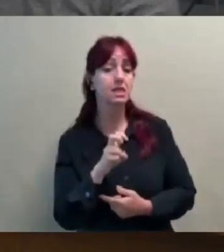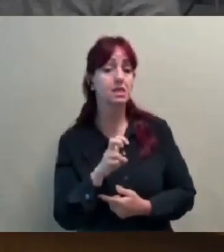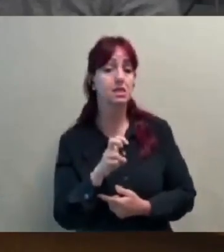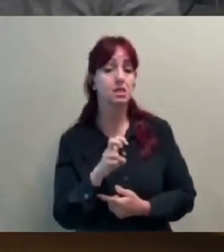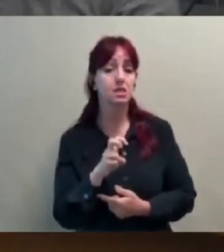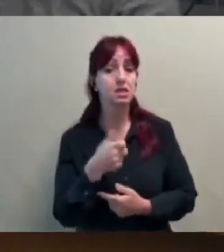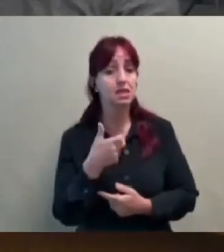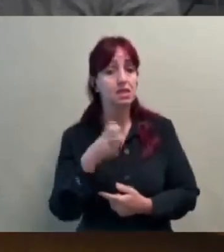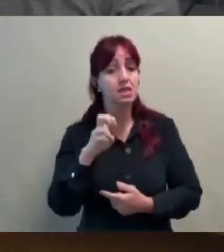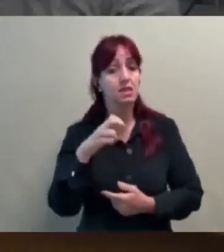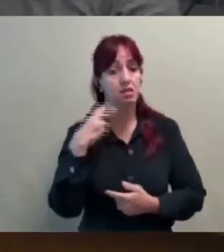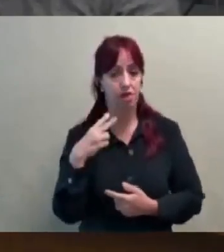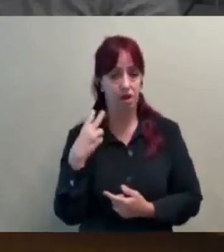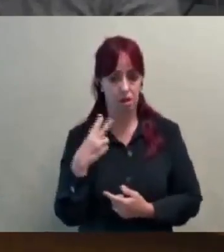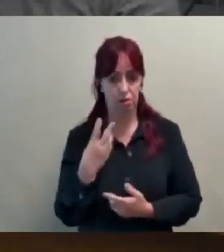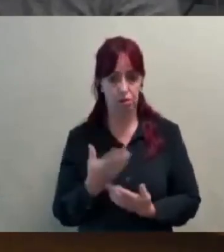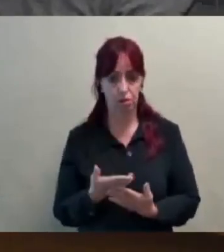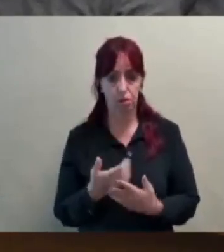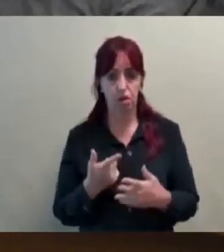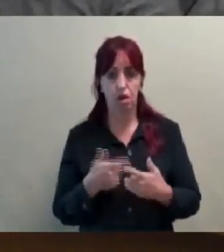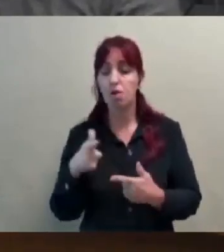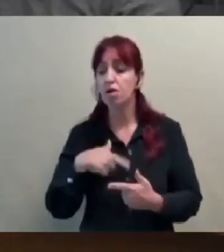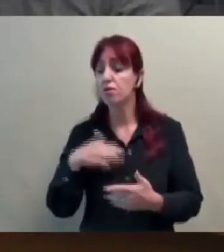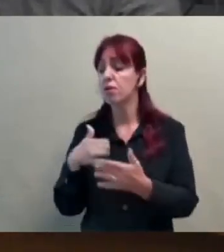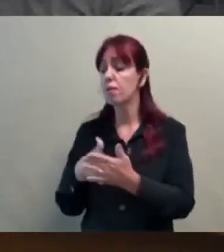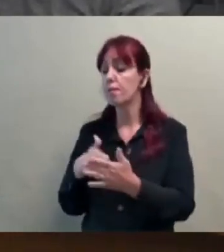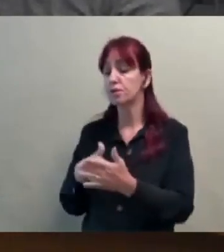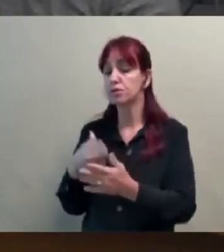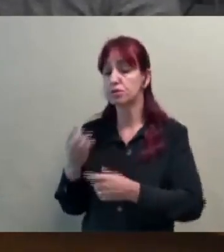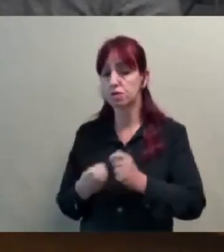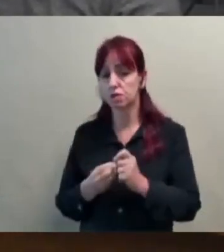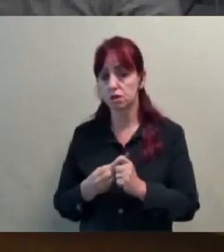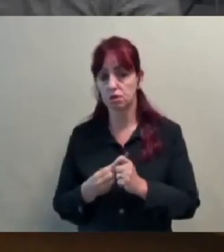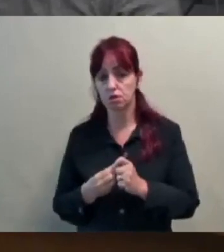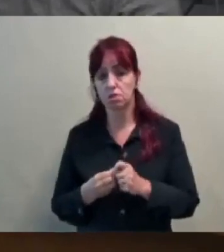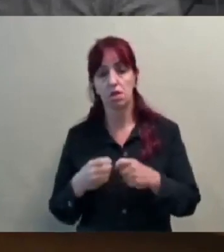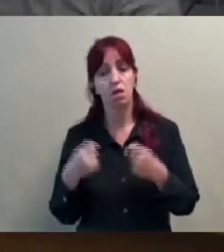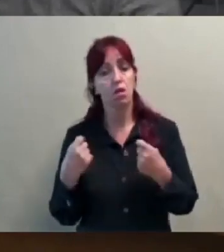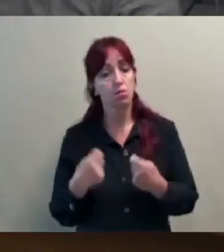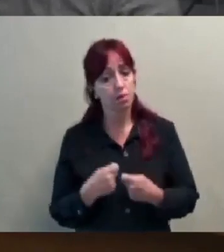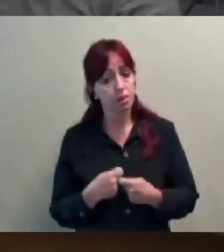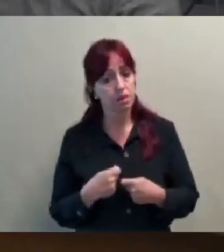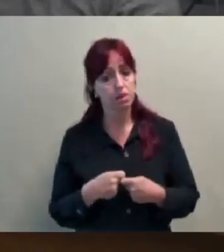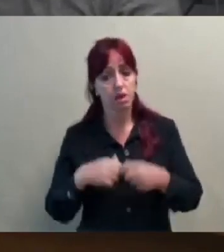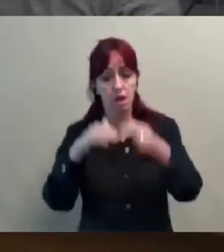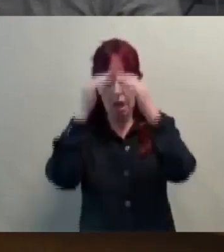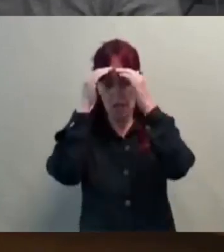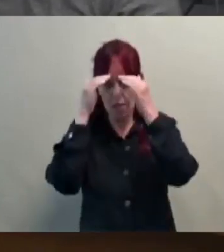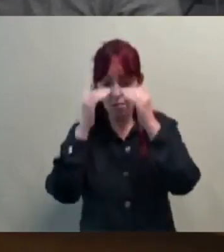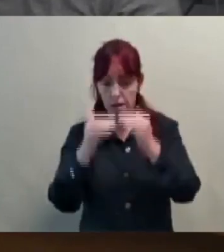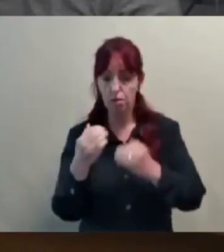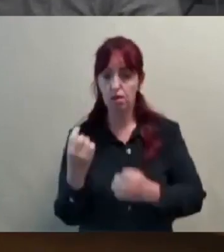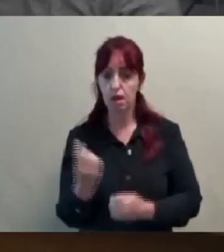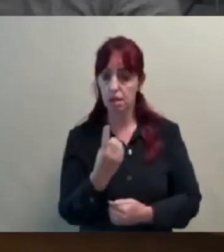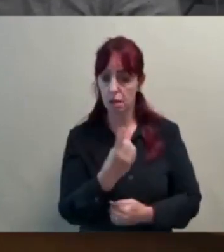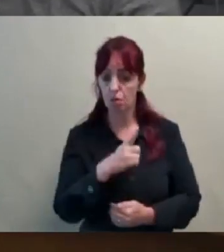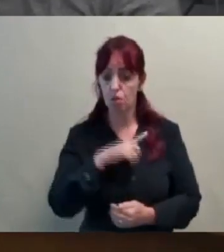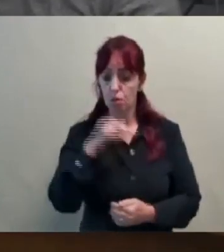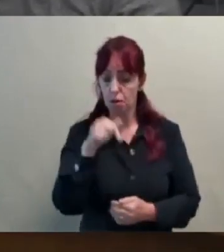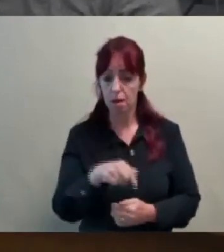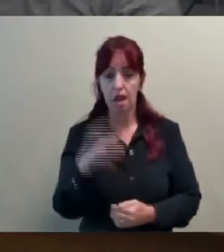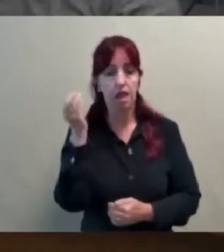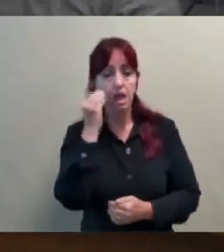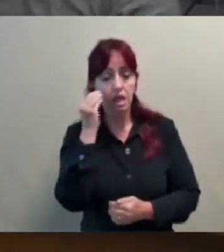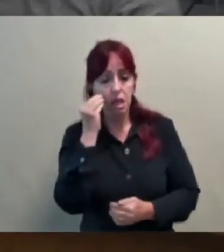15. Por que o senhor está fazendo retaliações? Respeito cada um que está aí tentando resolver